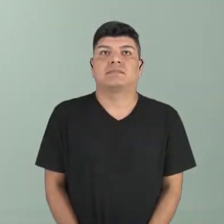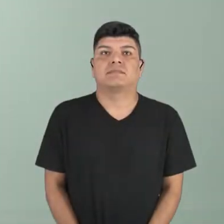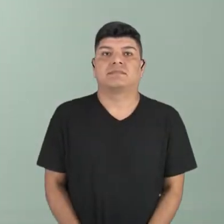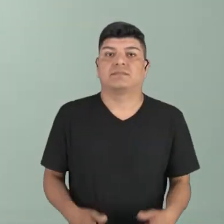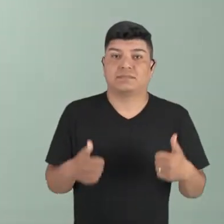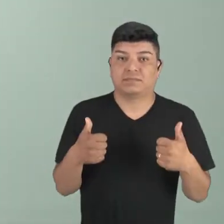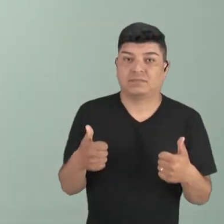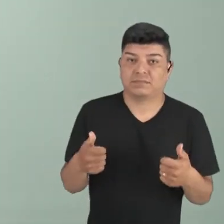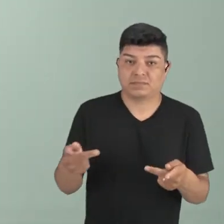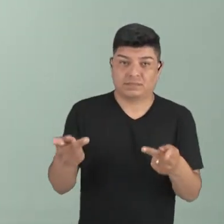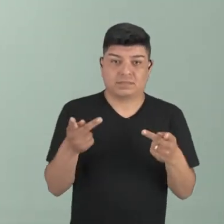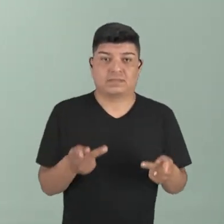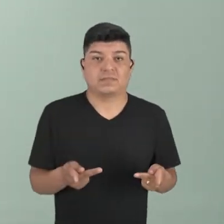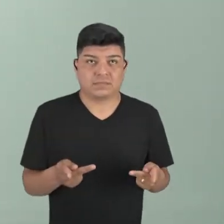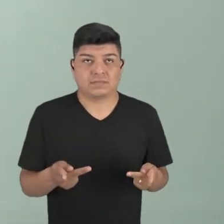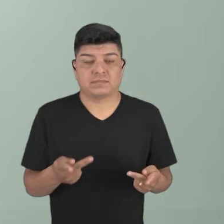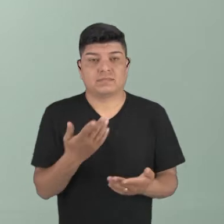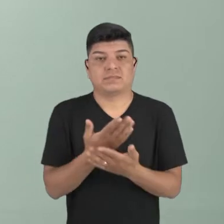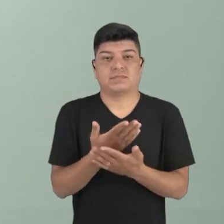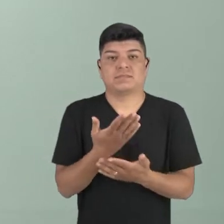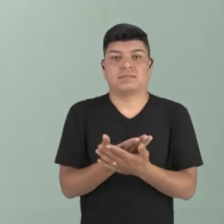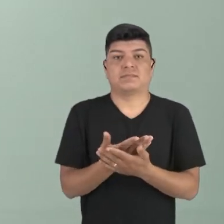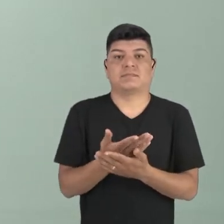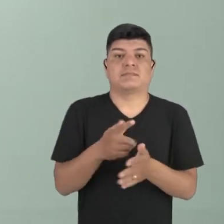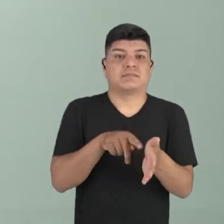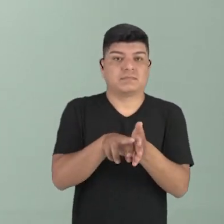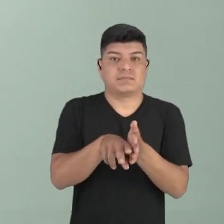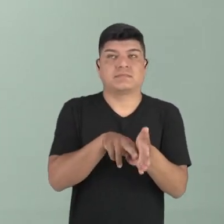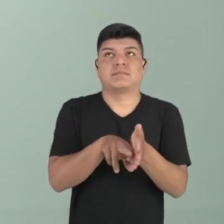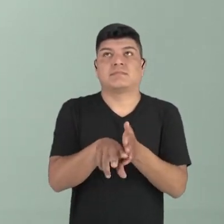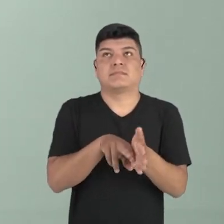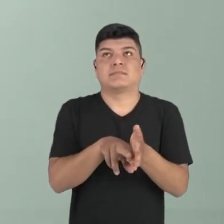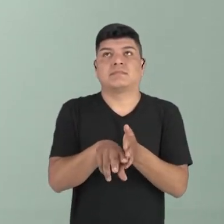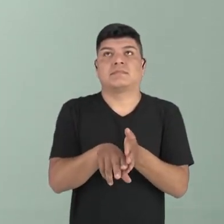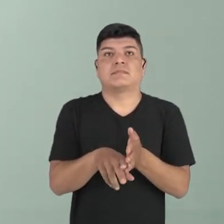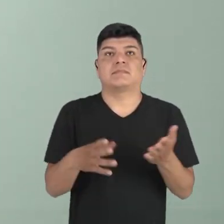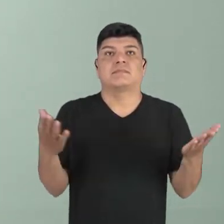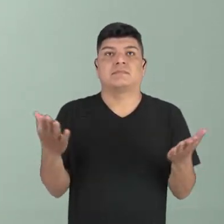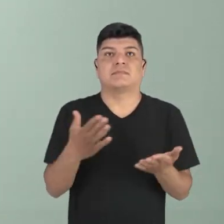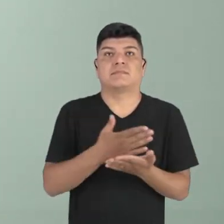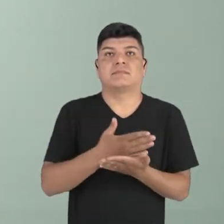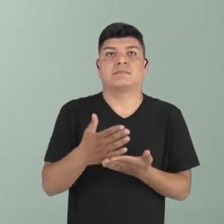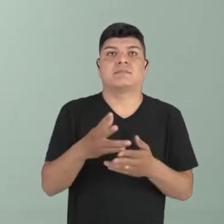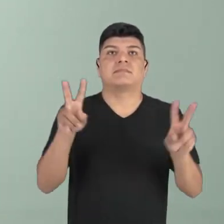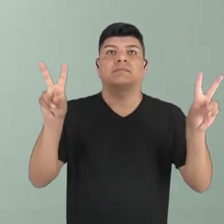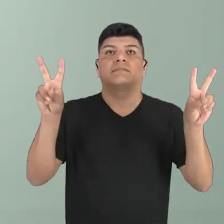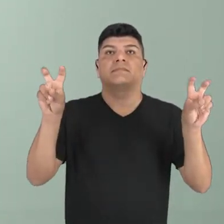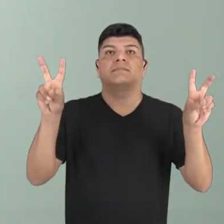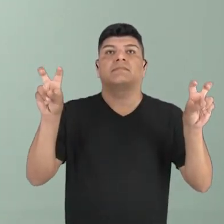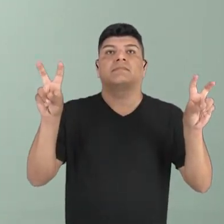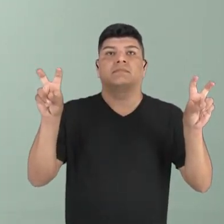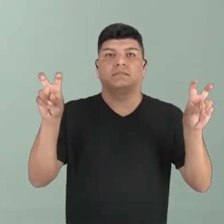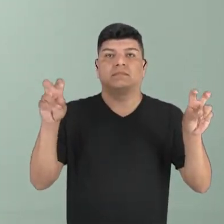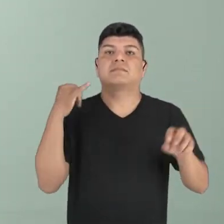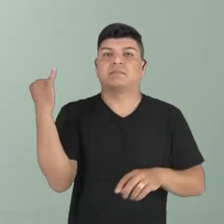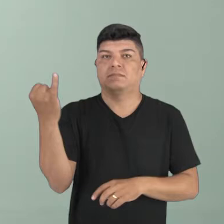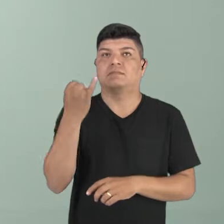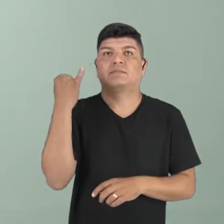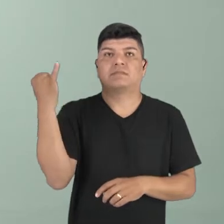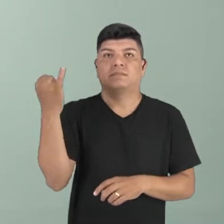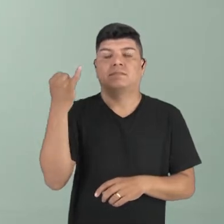Fala galera, sejam bem-vindos a mais uma aula de biologia, né? Hoje vamos começar um tema bastante